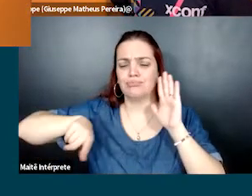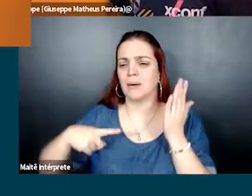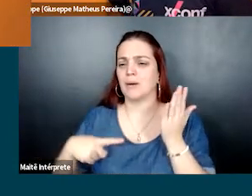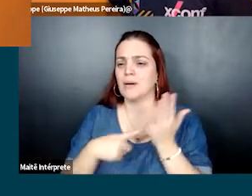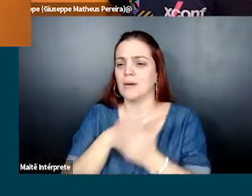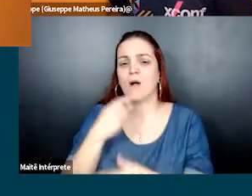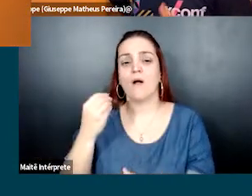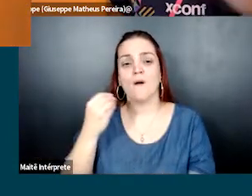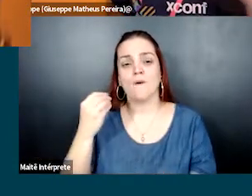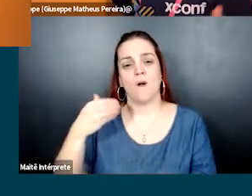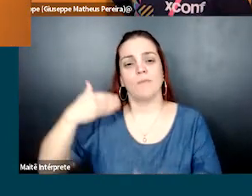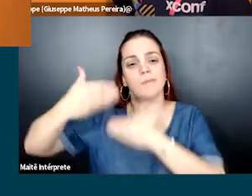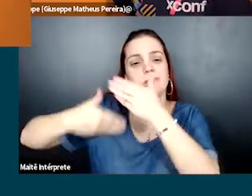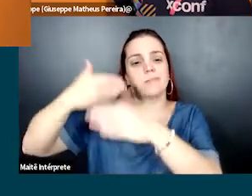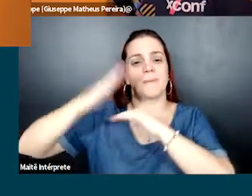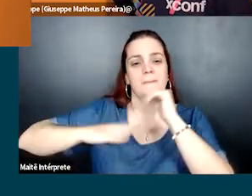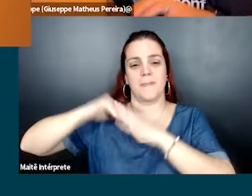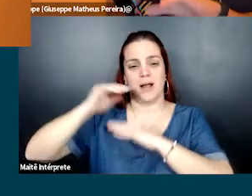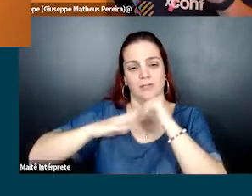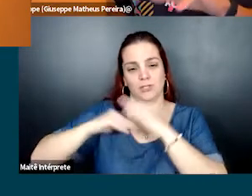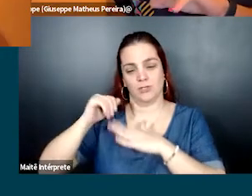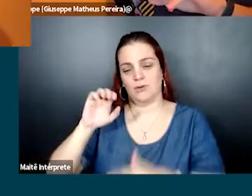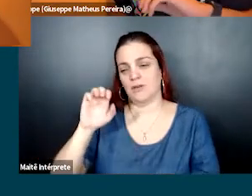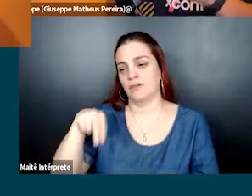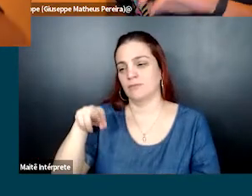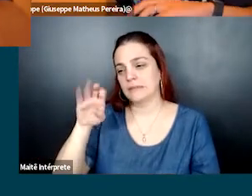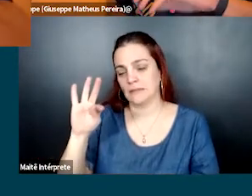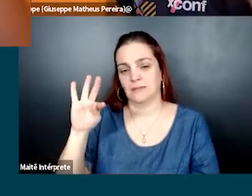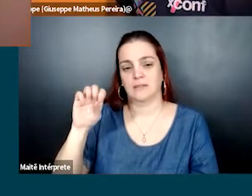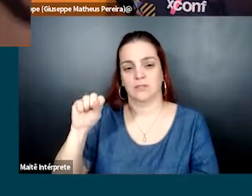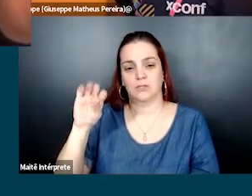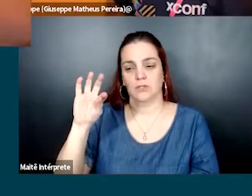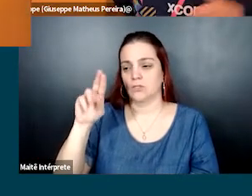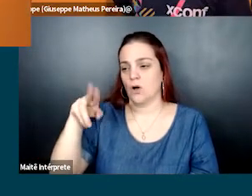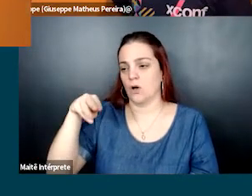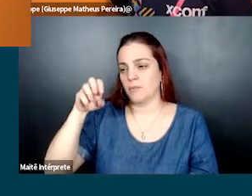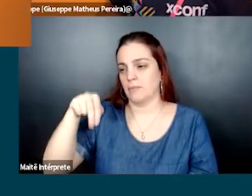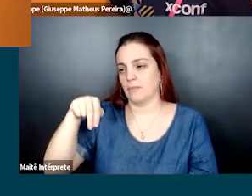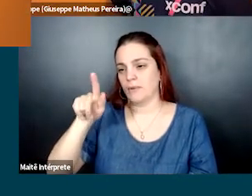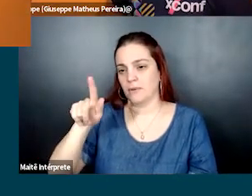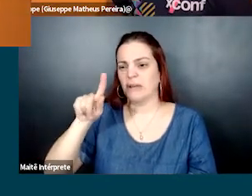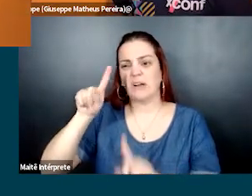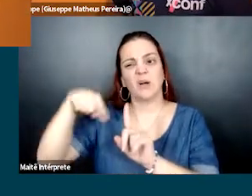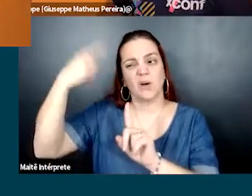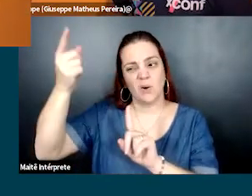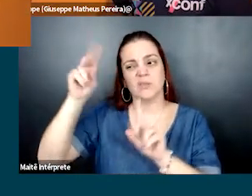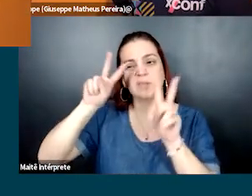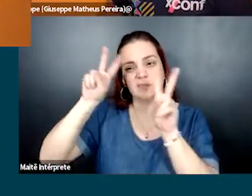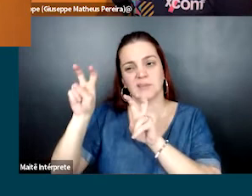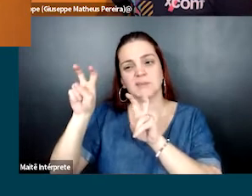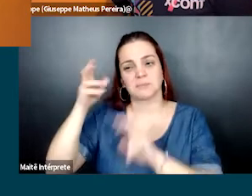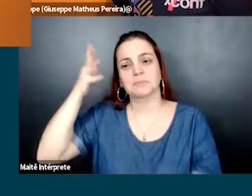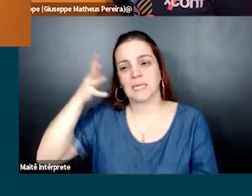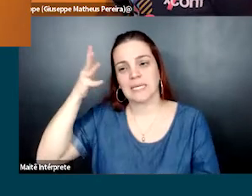como praticar Event Storm nos próximos slides. Mas isso é palestra, assunto para outra palestra, tá, gente?